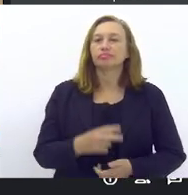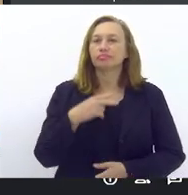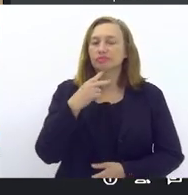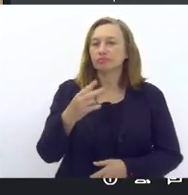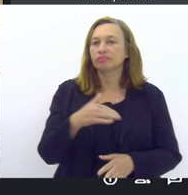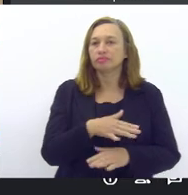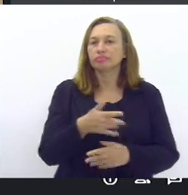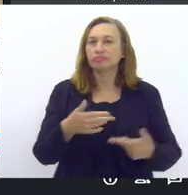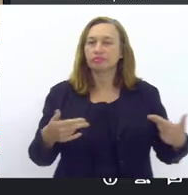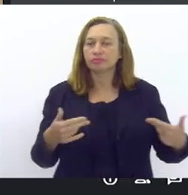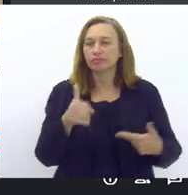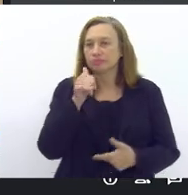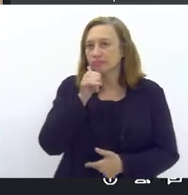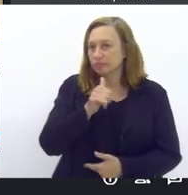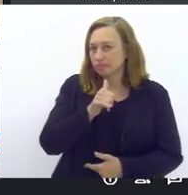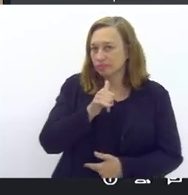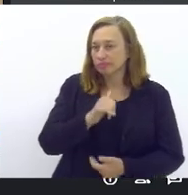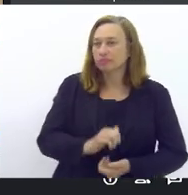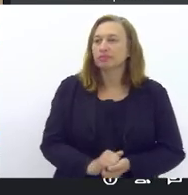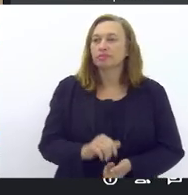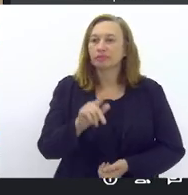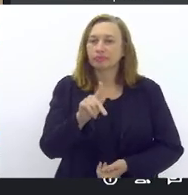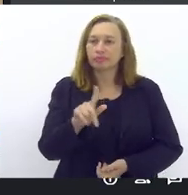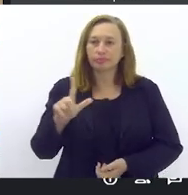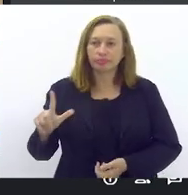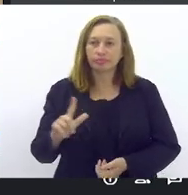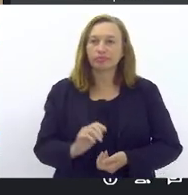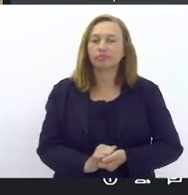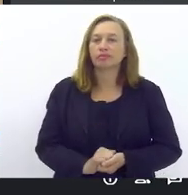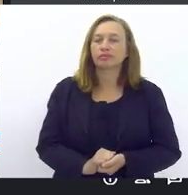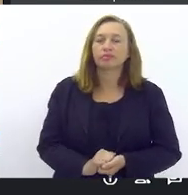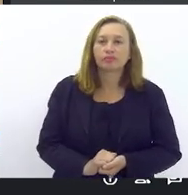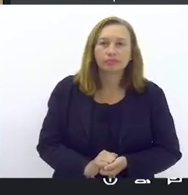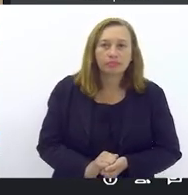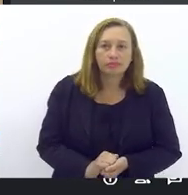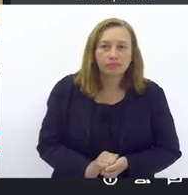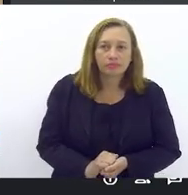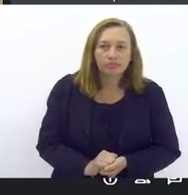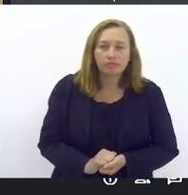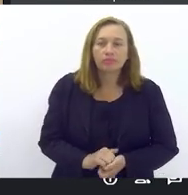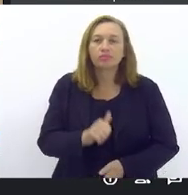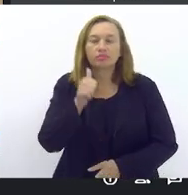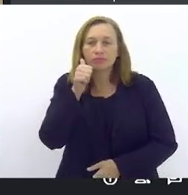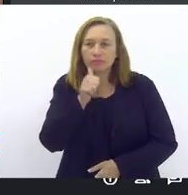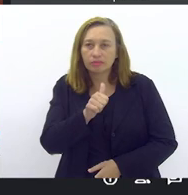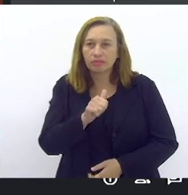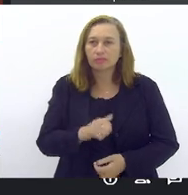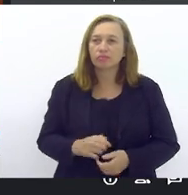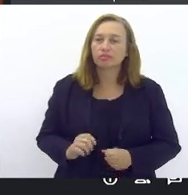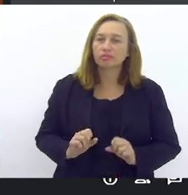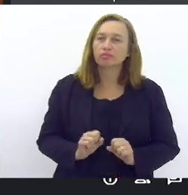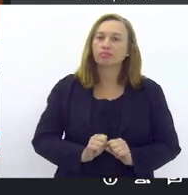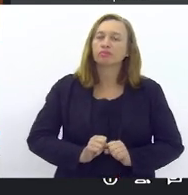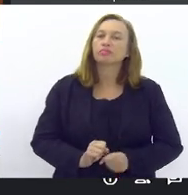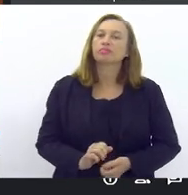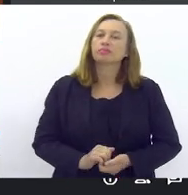tantas mulheres através dessa PL, porque bate o cansaço, mulheres são, quando saem